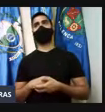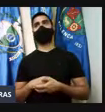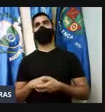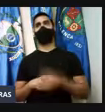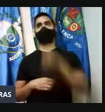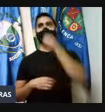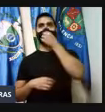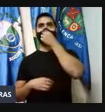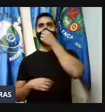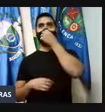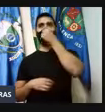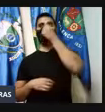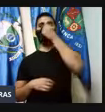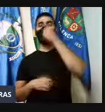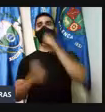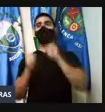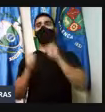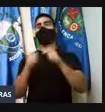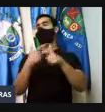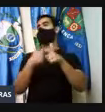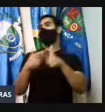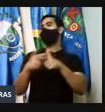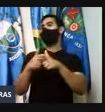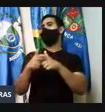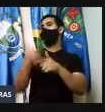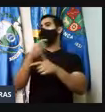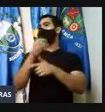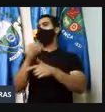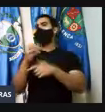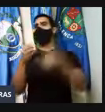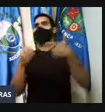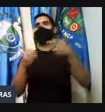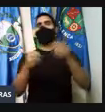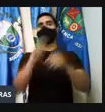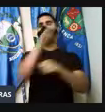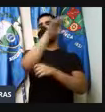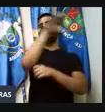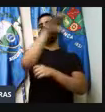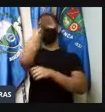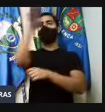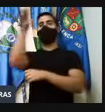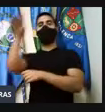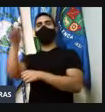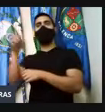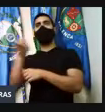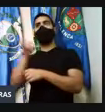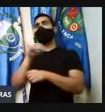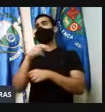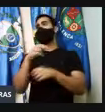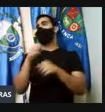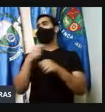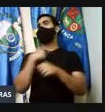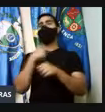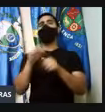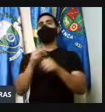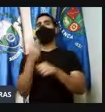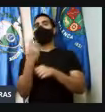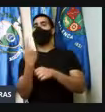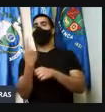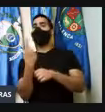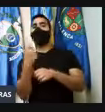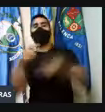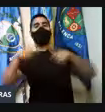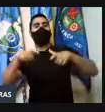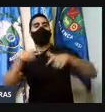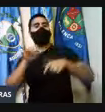casas, fizesse 20 em cada bairro, 25 em cada bairro, dividir, não fazer num lugar só, não. Às vezes, até mesmo